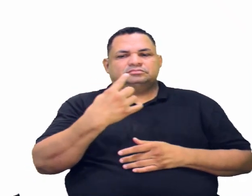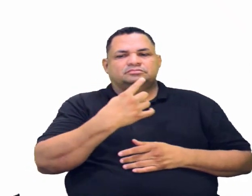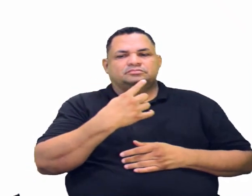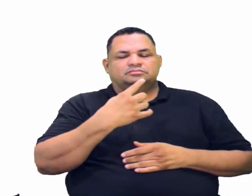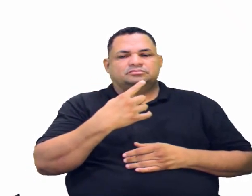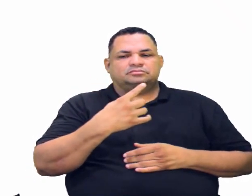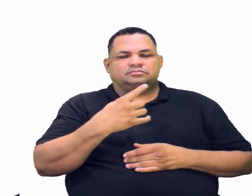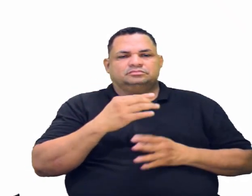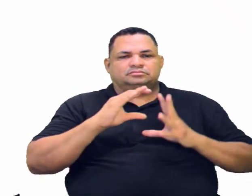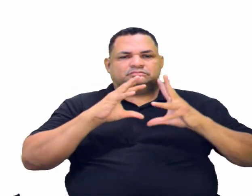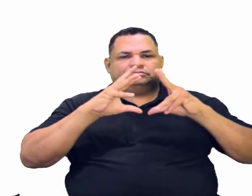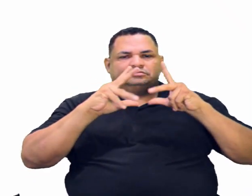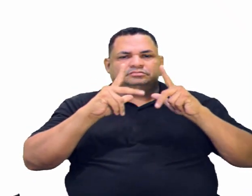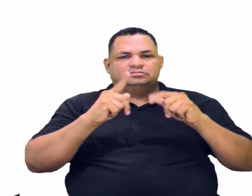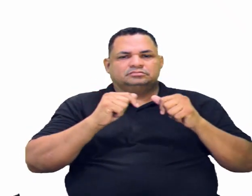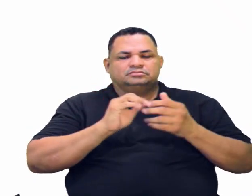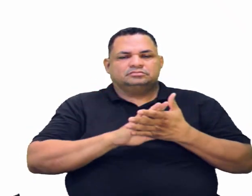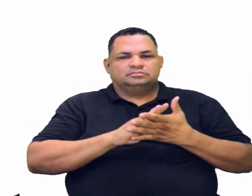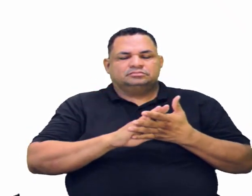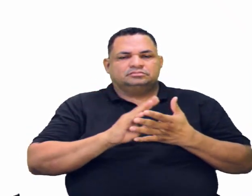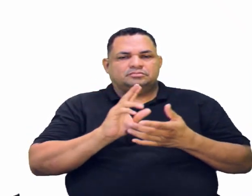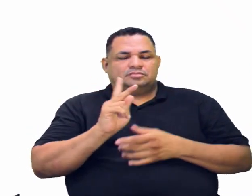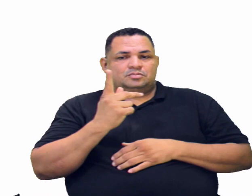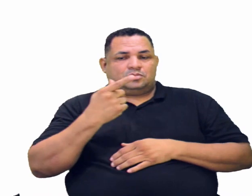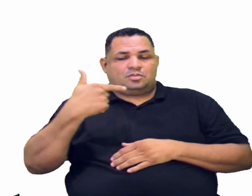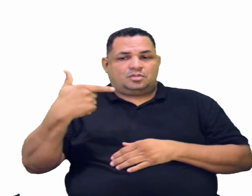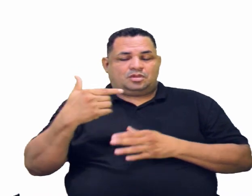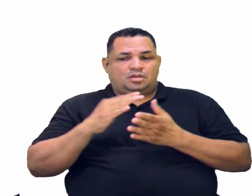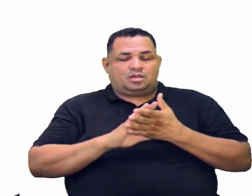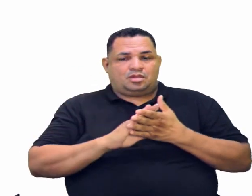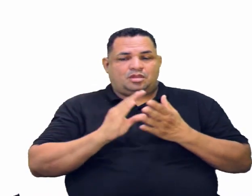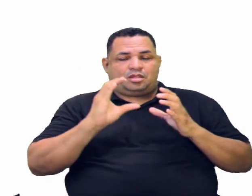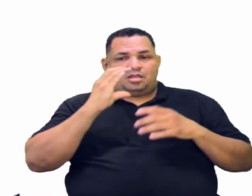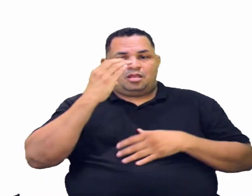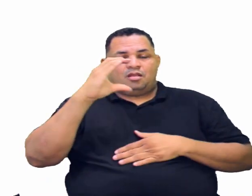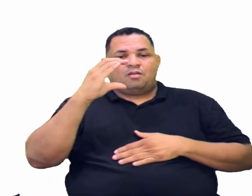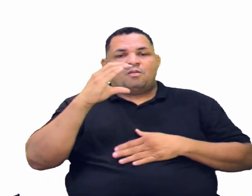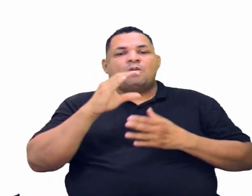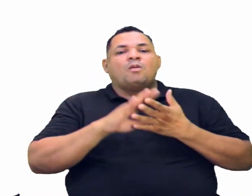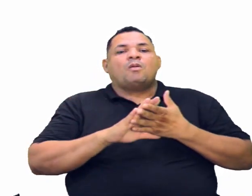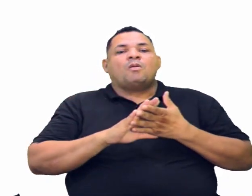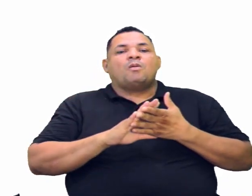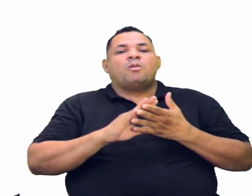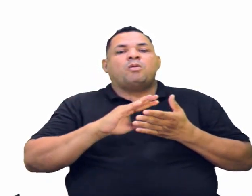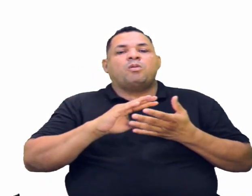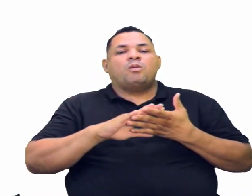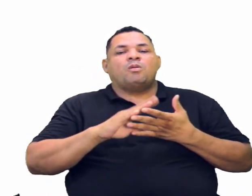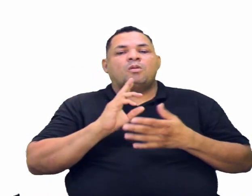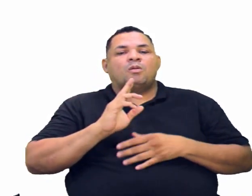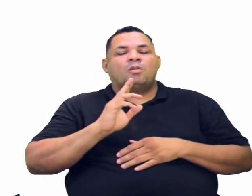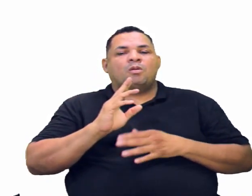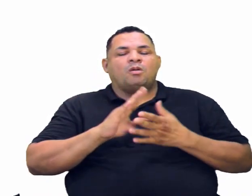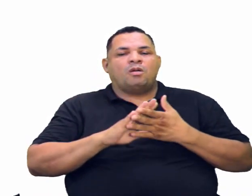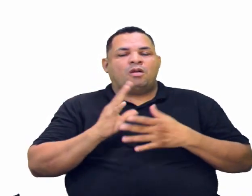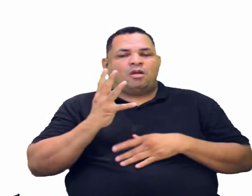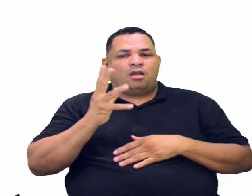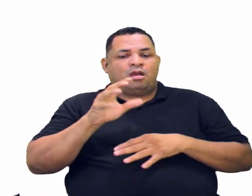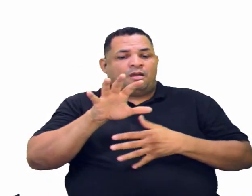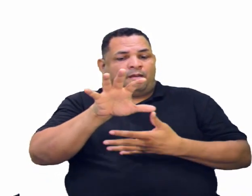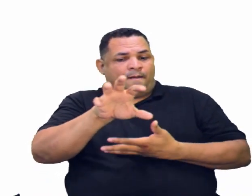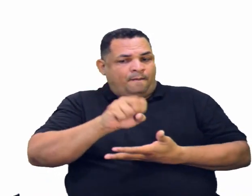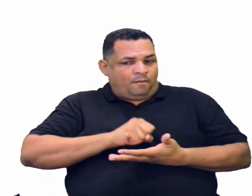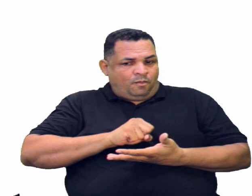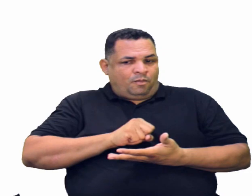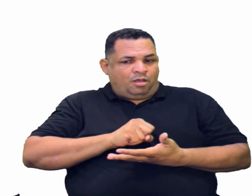tivemos todos os hidrogênios do carbono onde está a nossa hidroxila sendo raptados